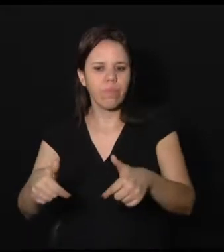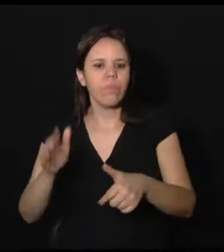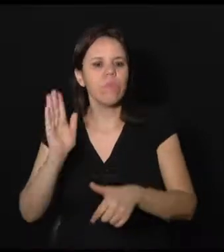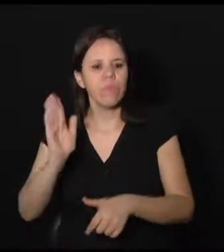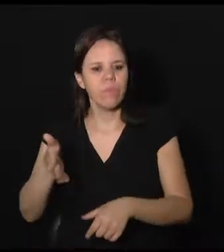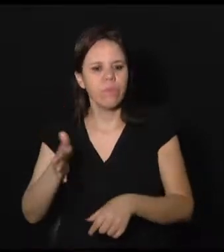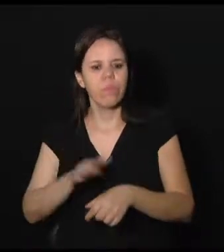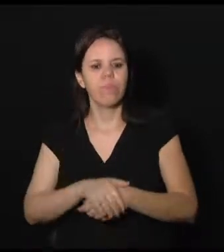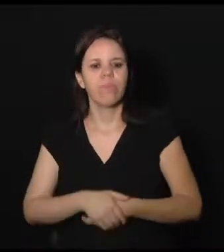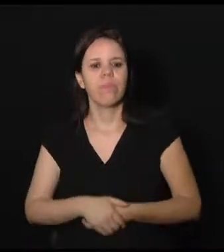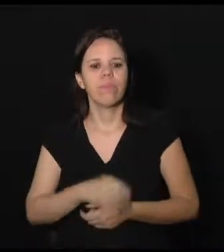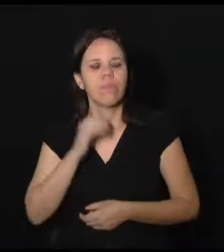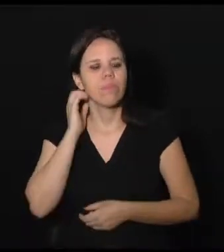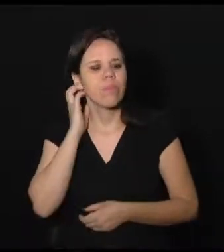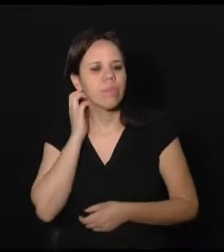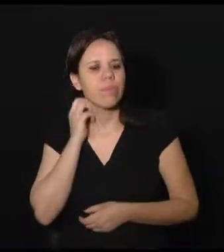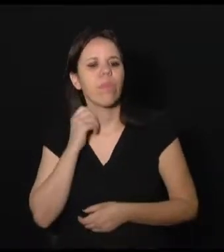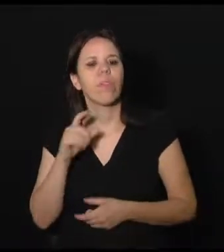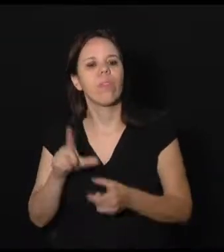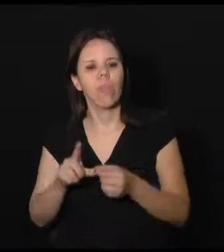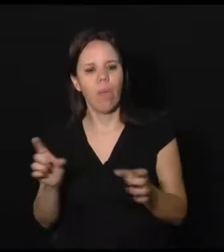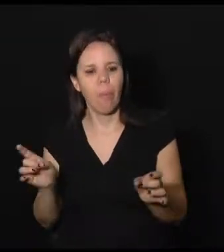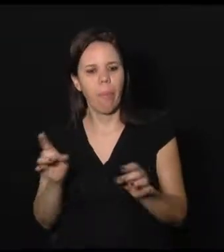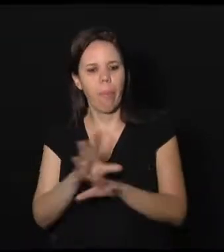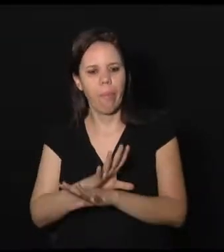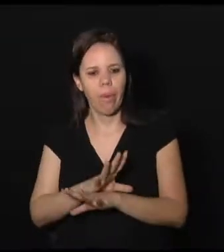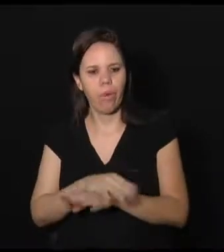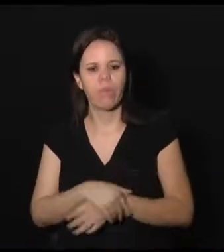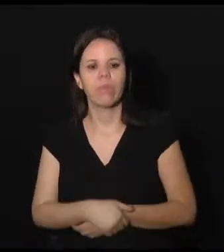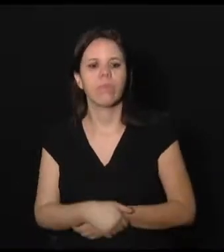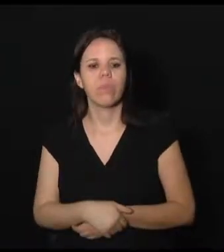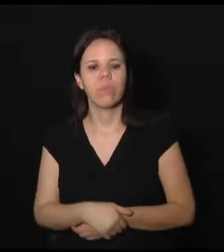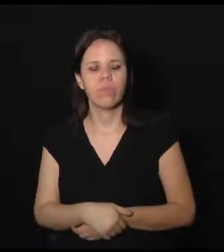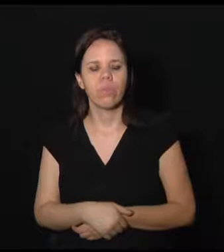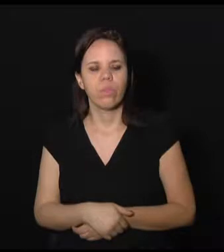estão, de certa forma, formatadas e formalizadas,